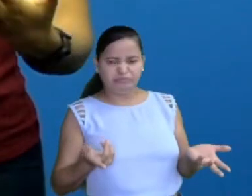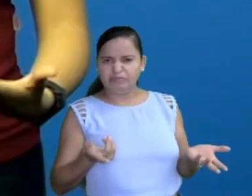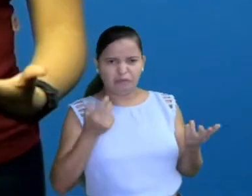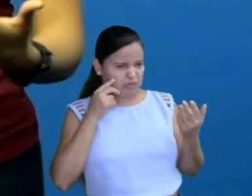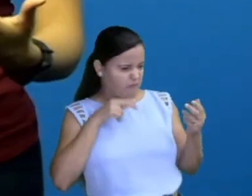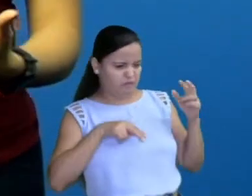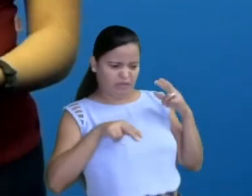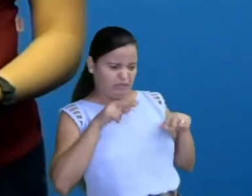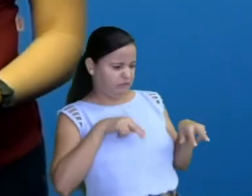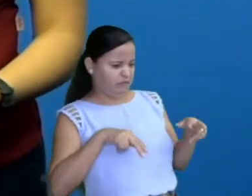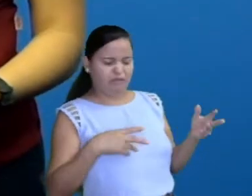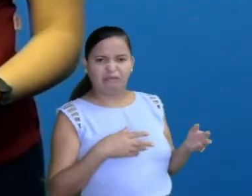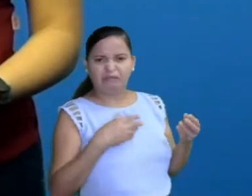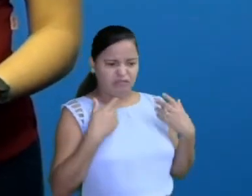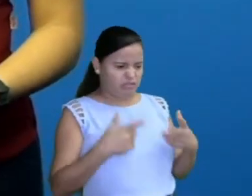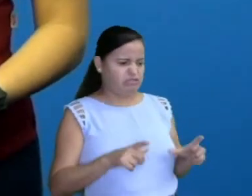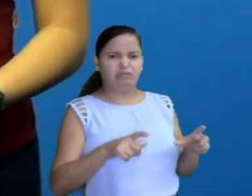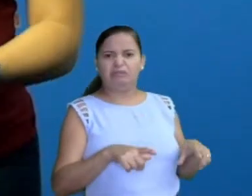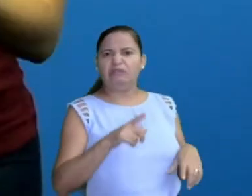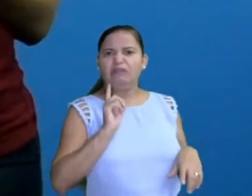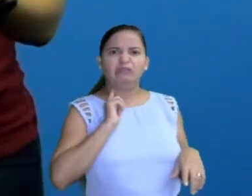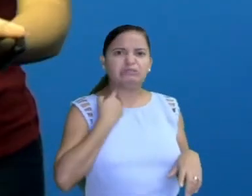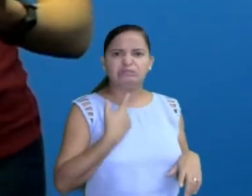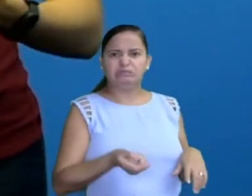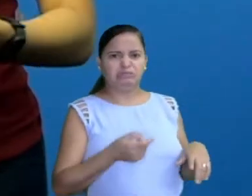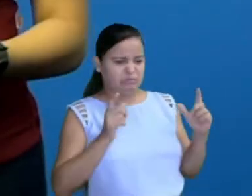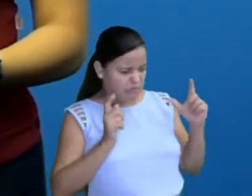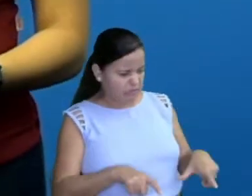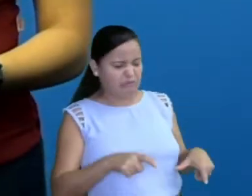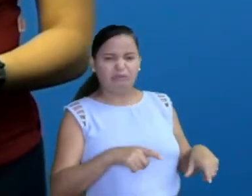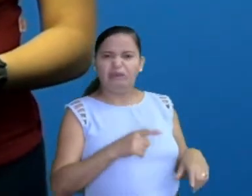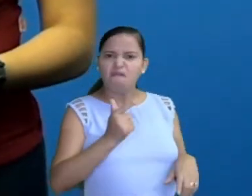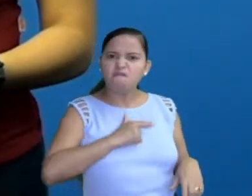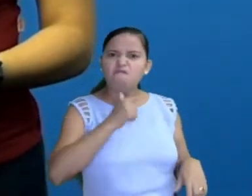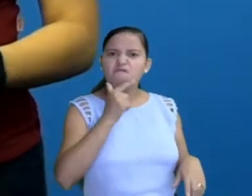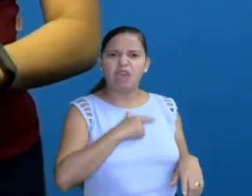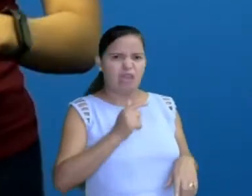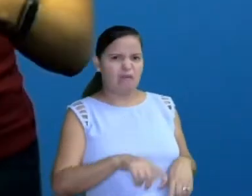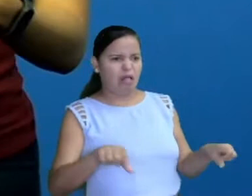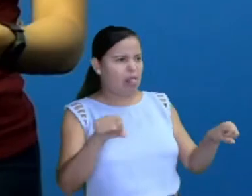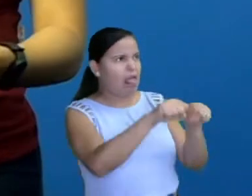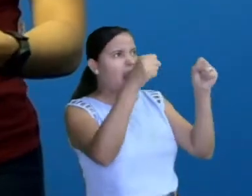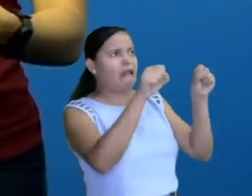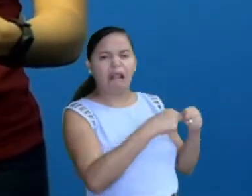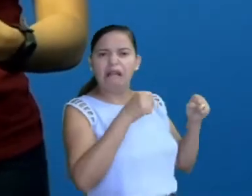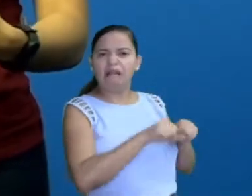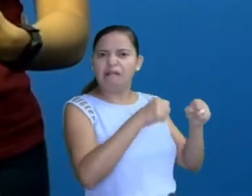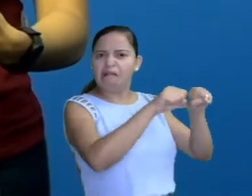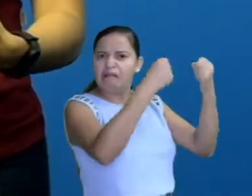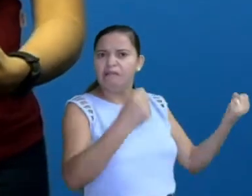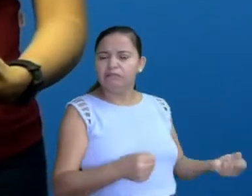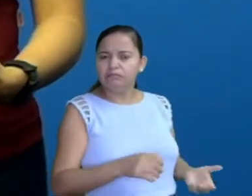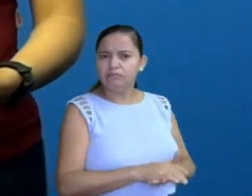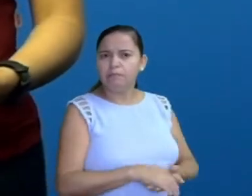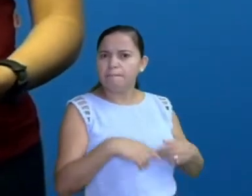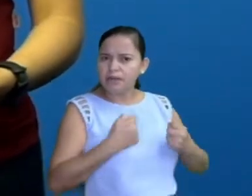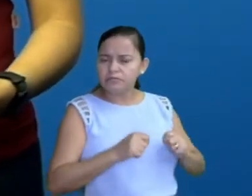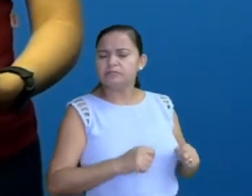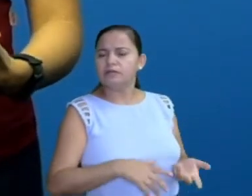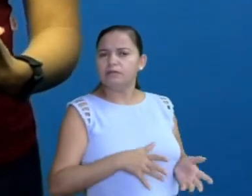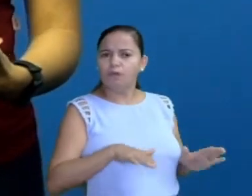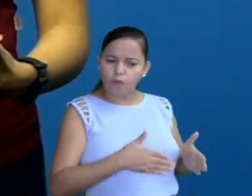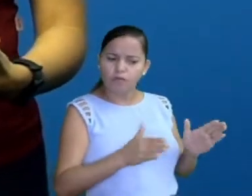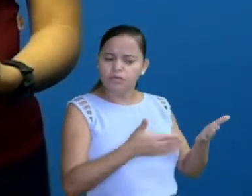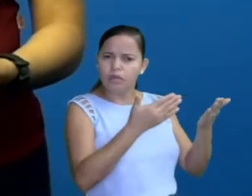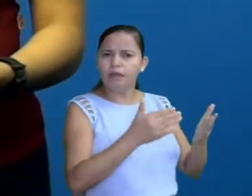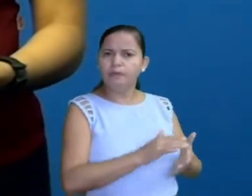falta de respeito com aquele espaço. É você jogar o seu dinheiro fora também. Então também temos que cuidar desses espaços